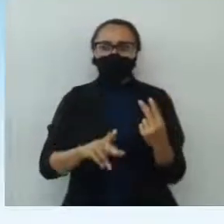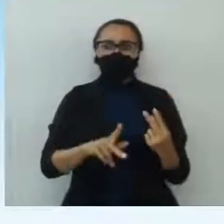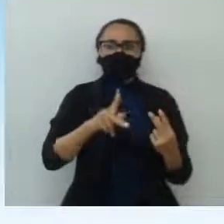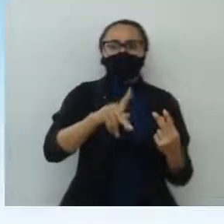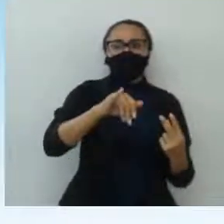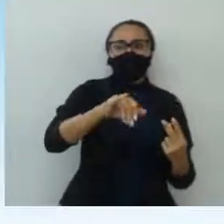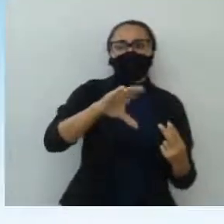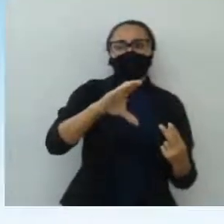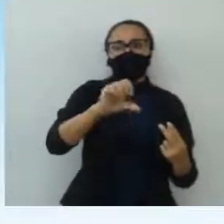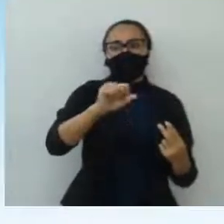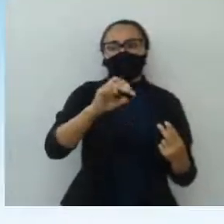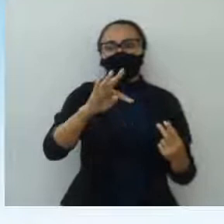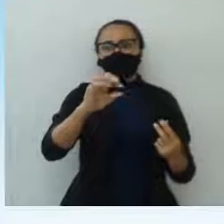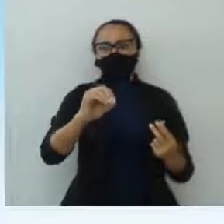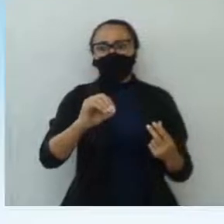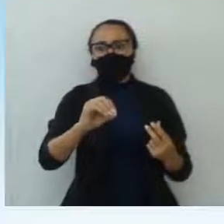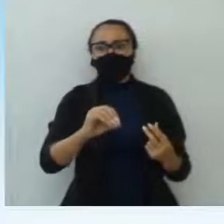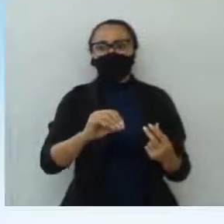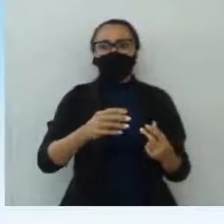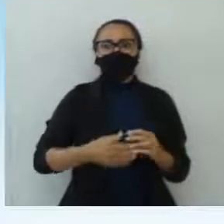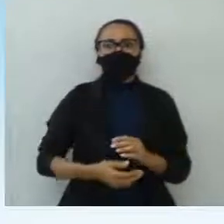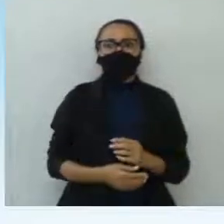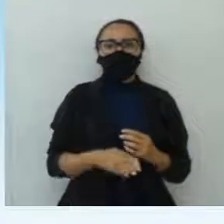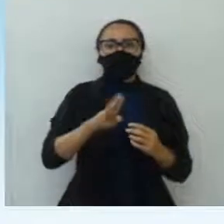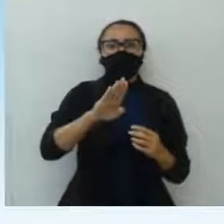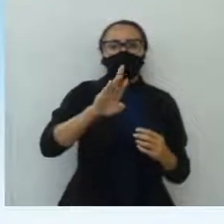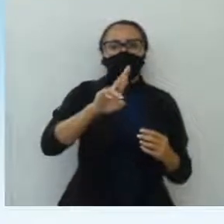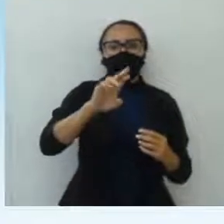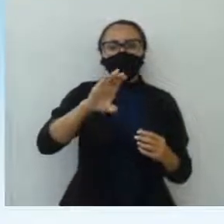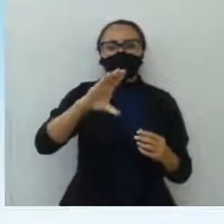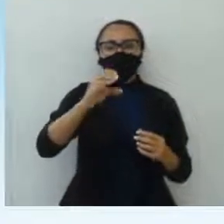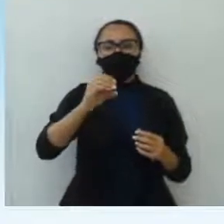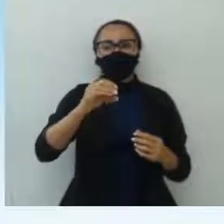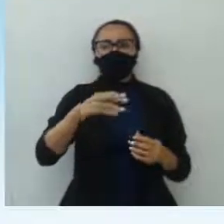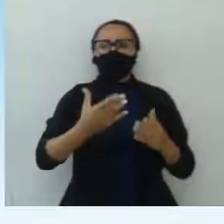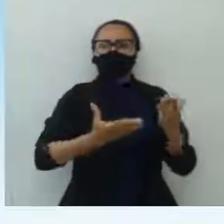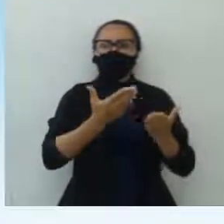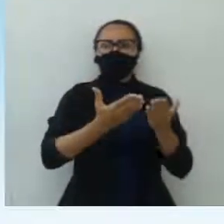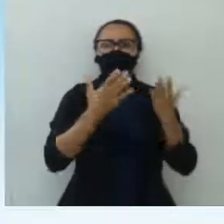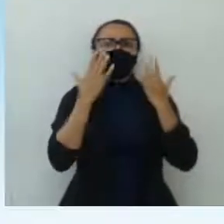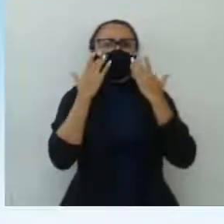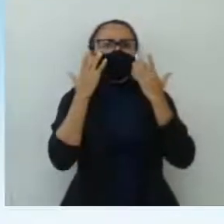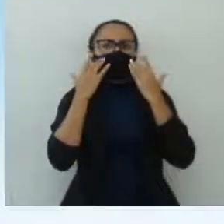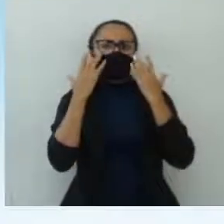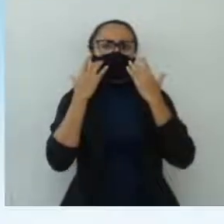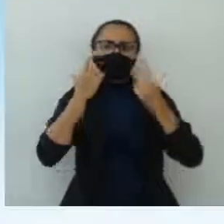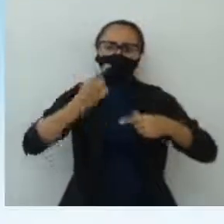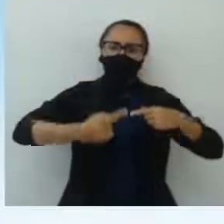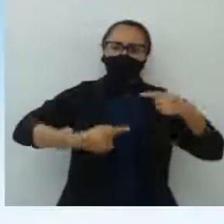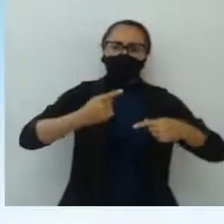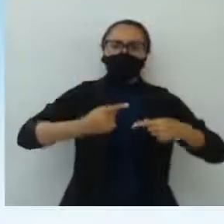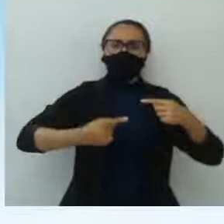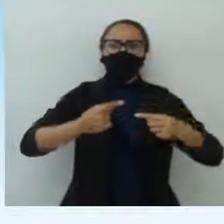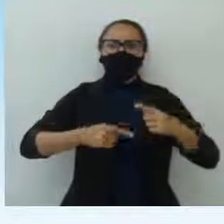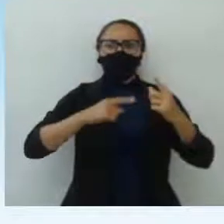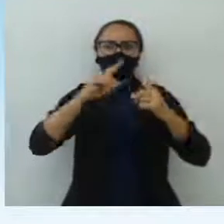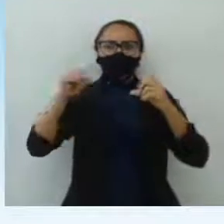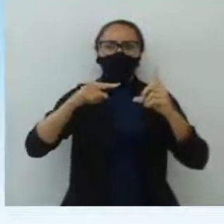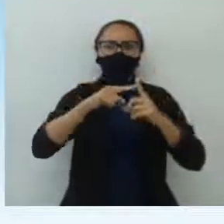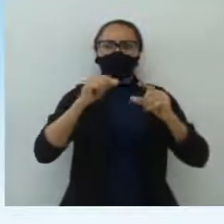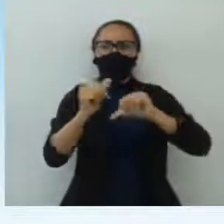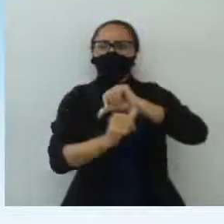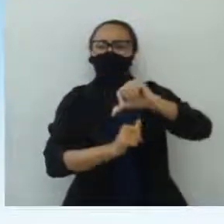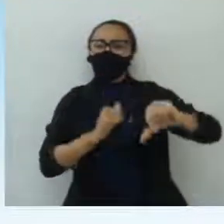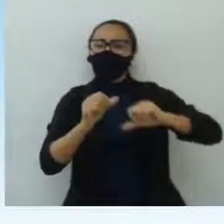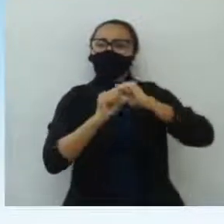Piscator e Bertolt Brecht. Inclusive, Brecht, ele propunha um teatro politizado, cujo objetivo era modificar a